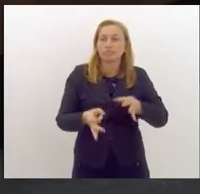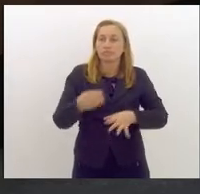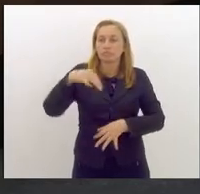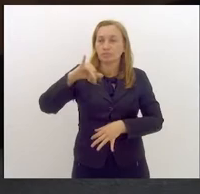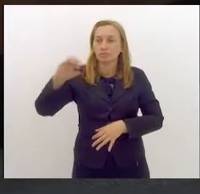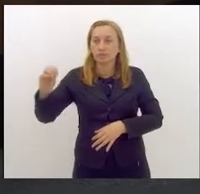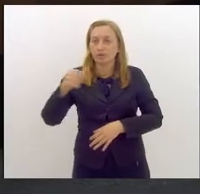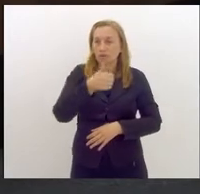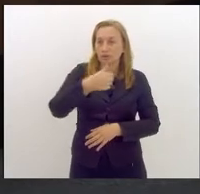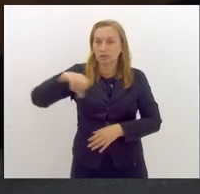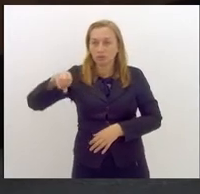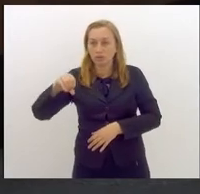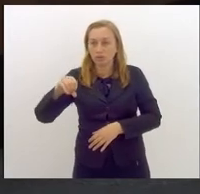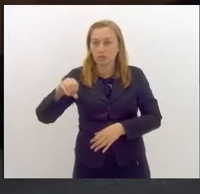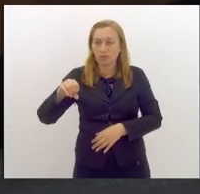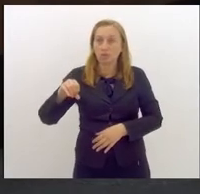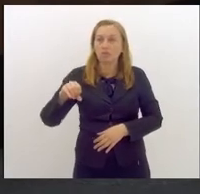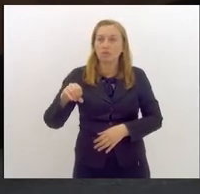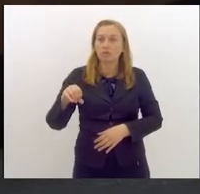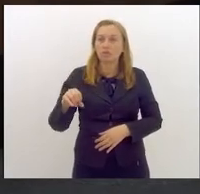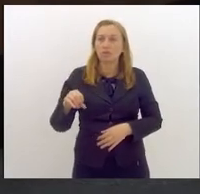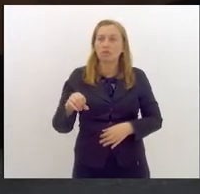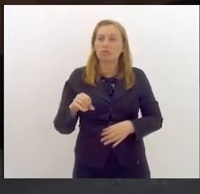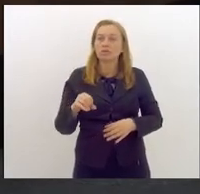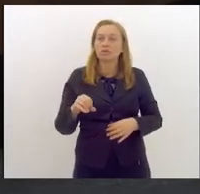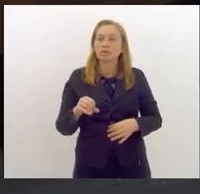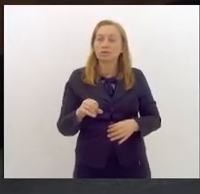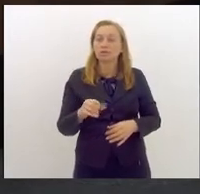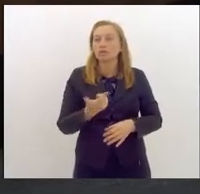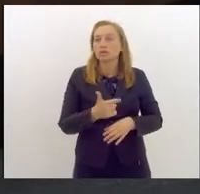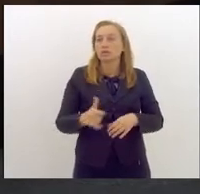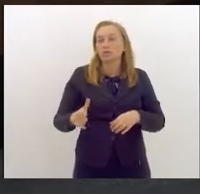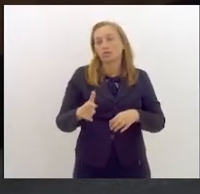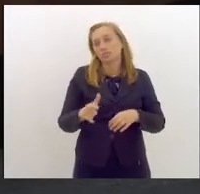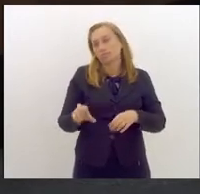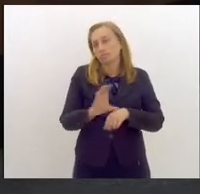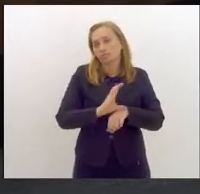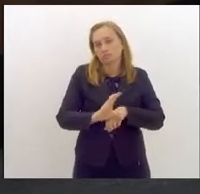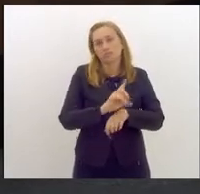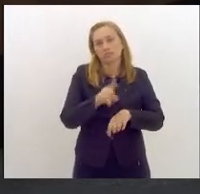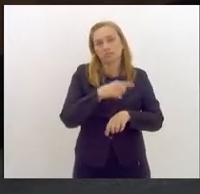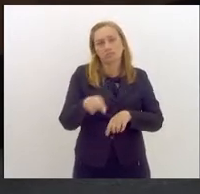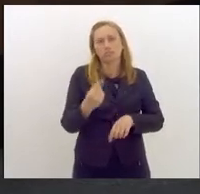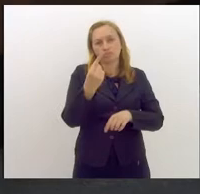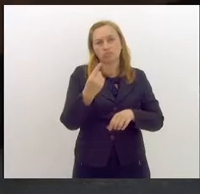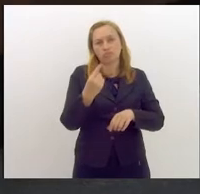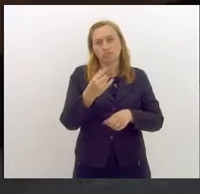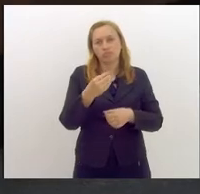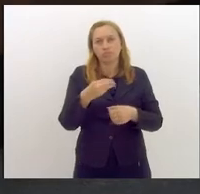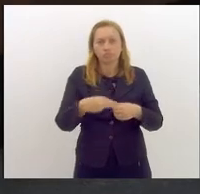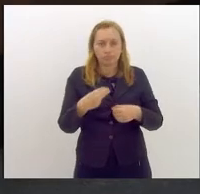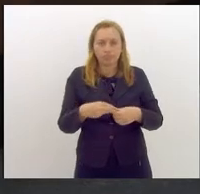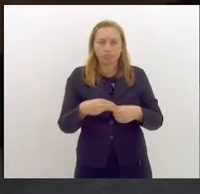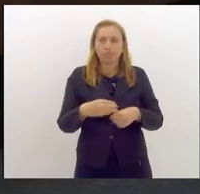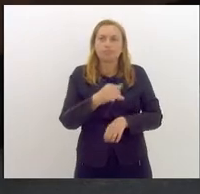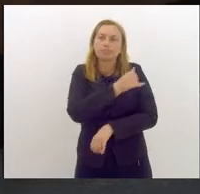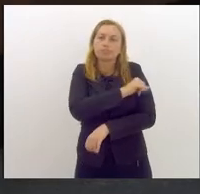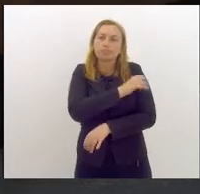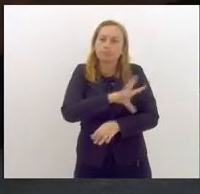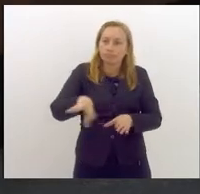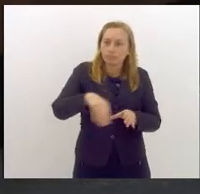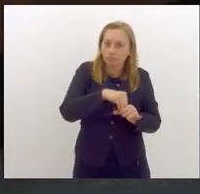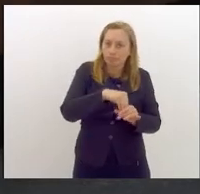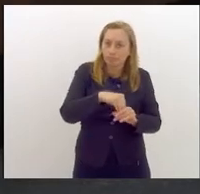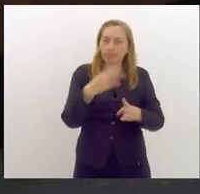determinou que era completamente constitucional por Óbvio Incondicional excluiu o município qualquer que fosse que o rio fosse incluído e